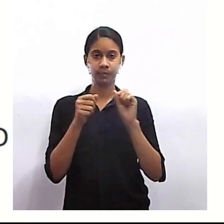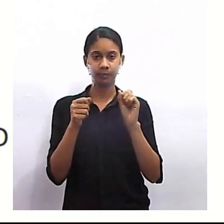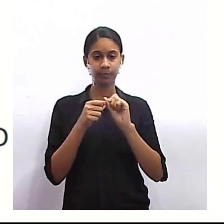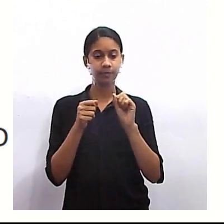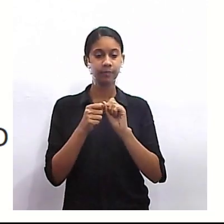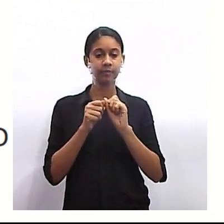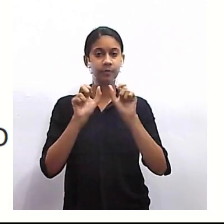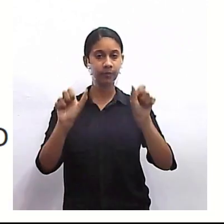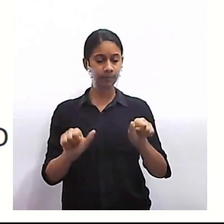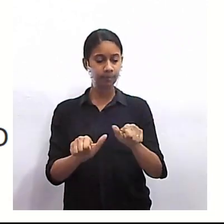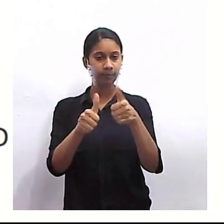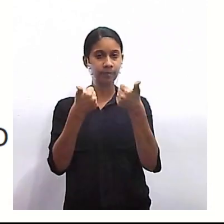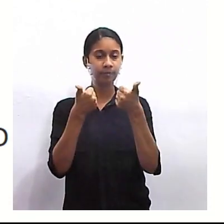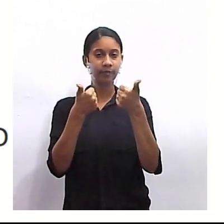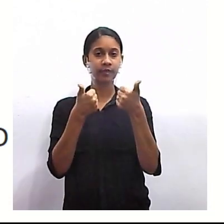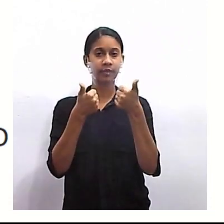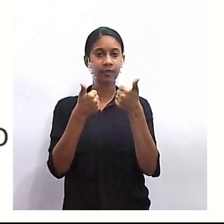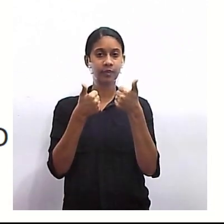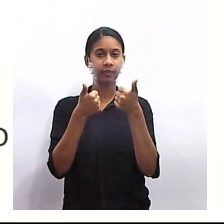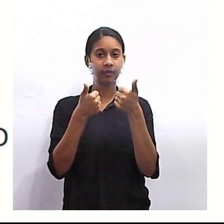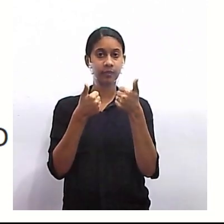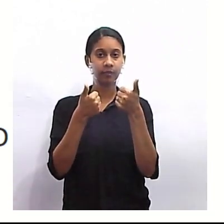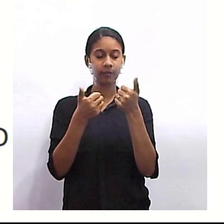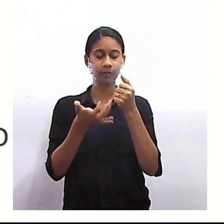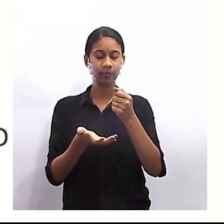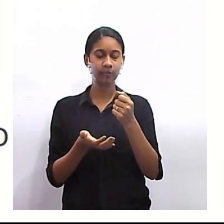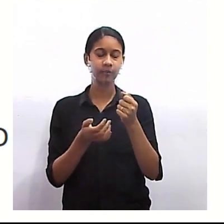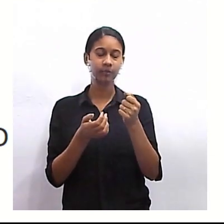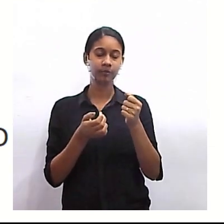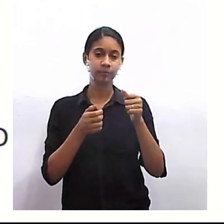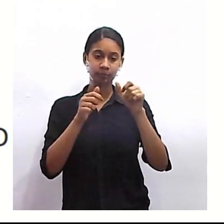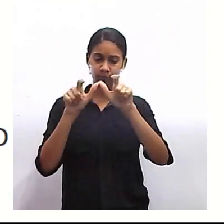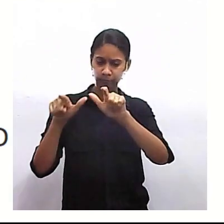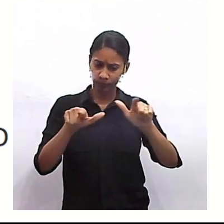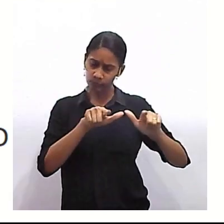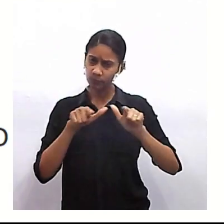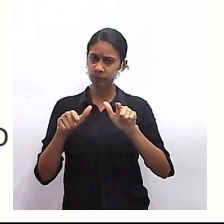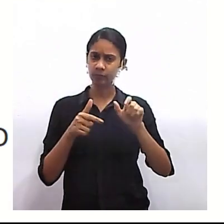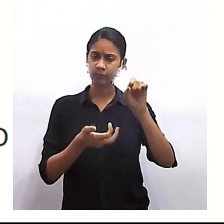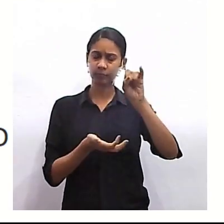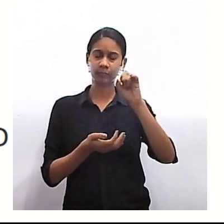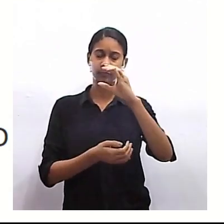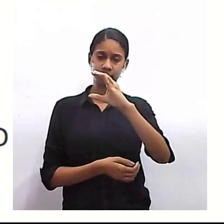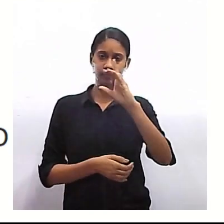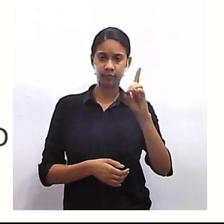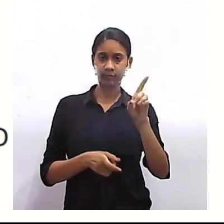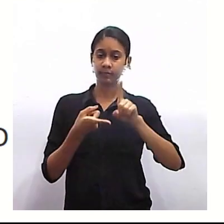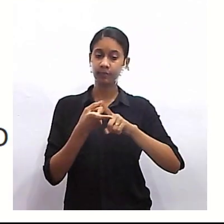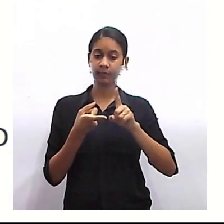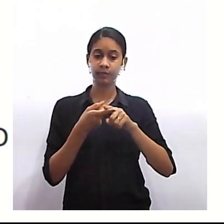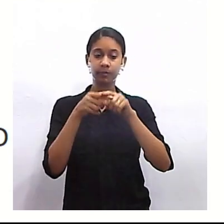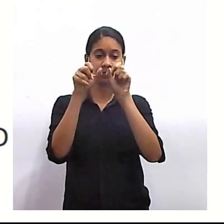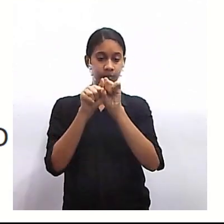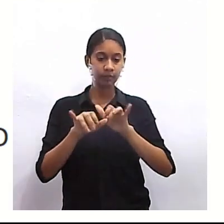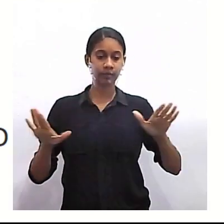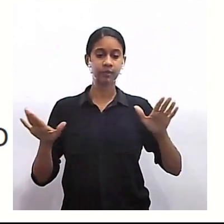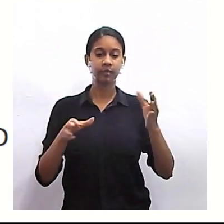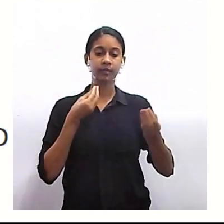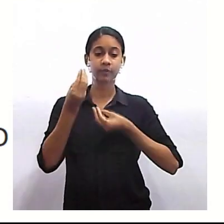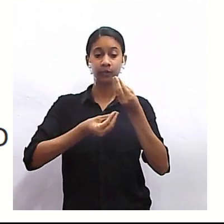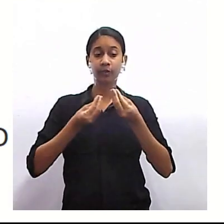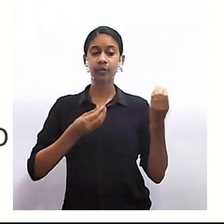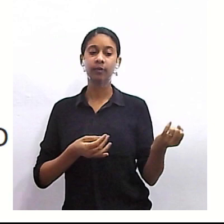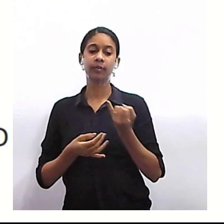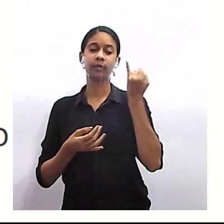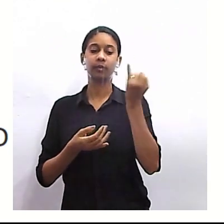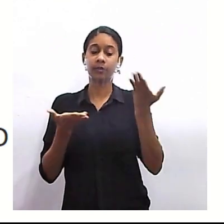de uma melhor qualidade dentro de um centro de distribuição e a importância do centro de distribuição no cenário do Covid-19, que a gente é